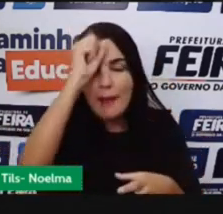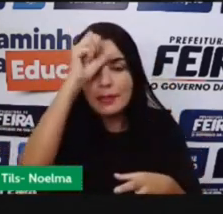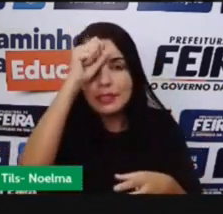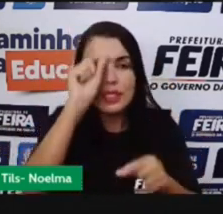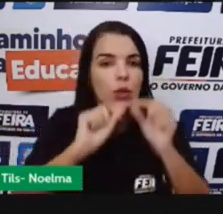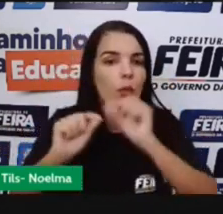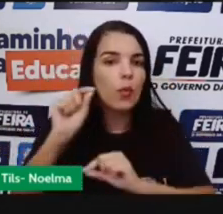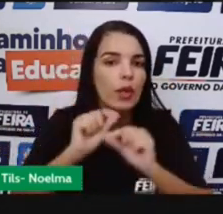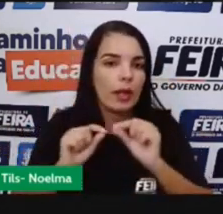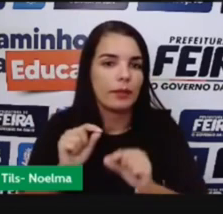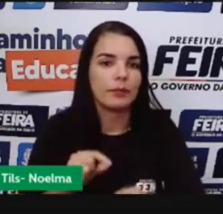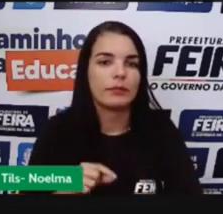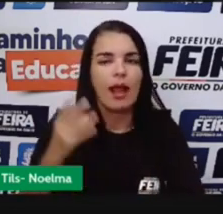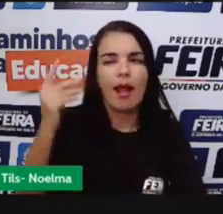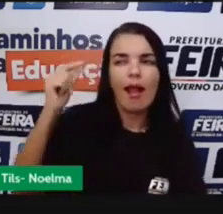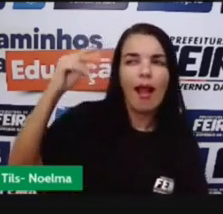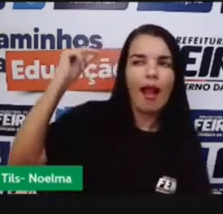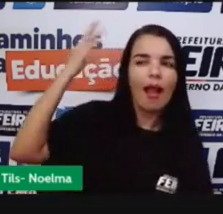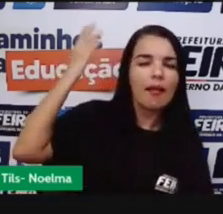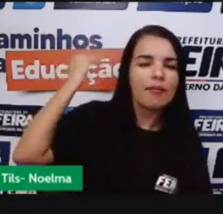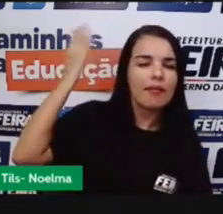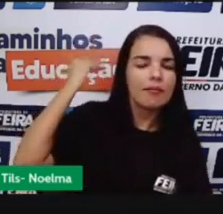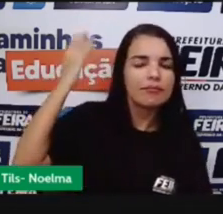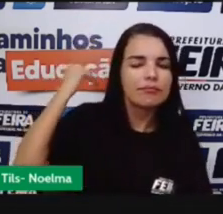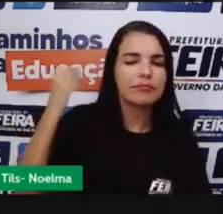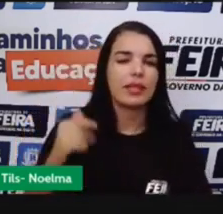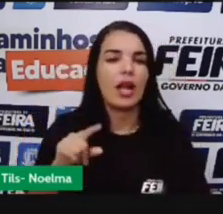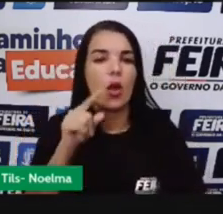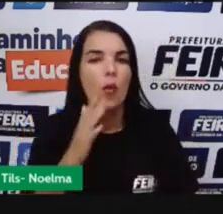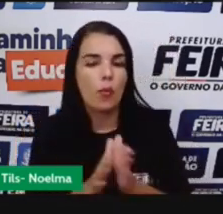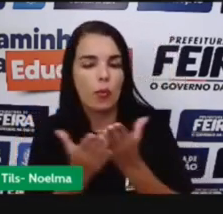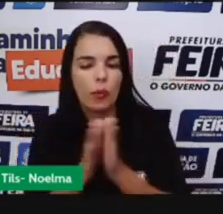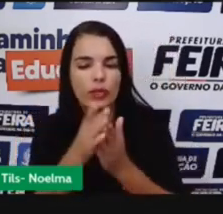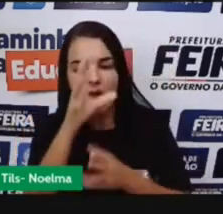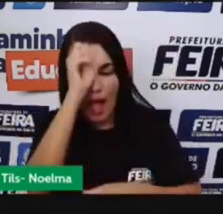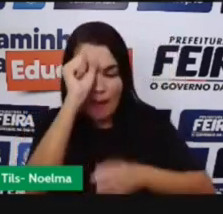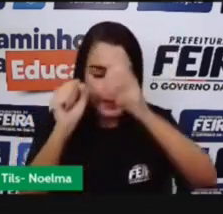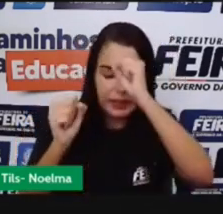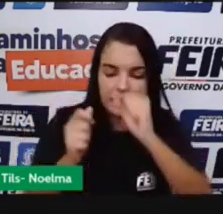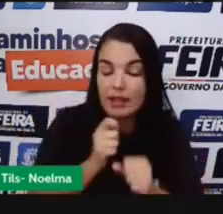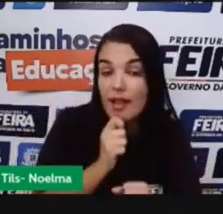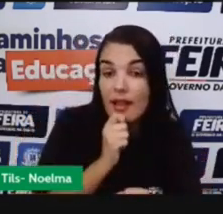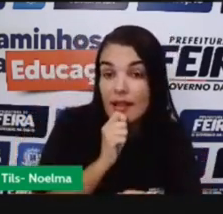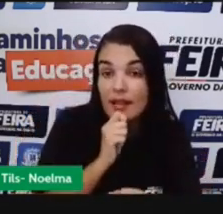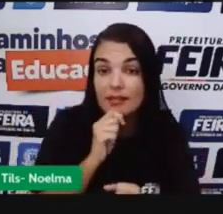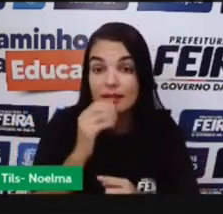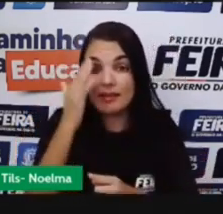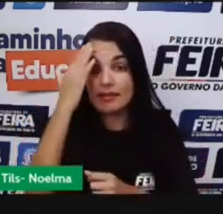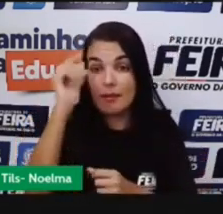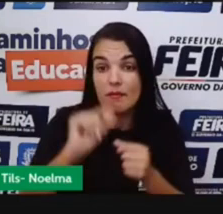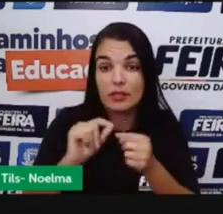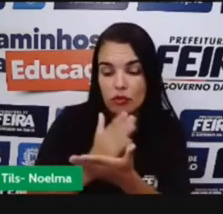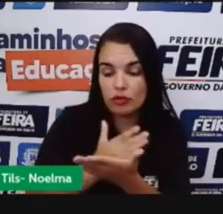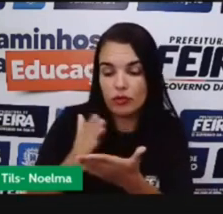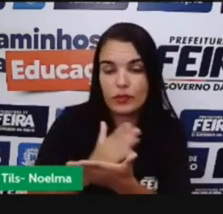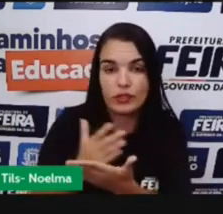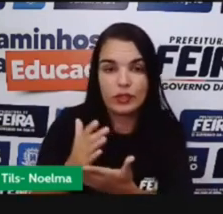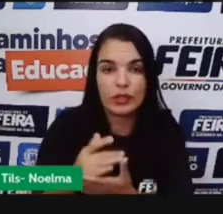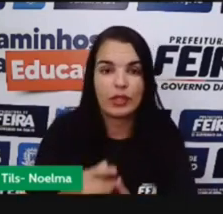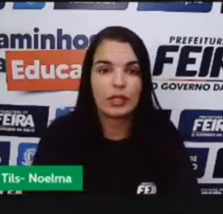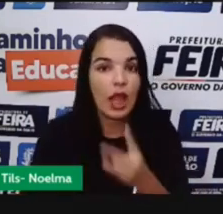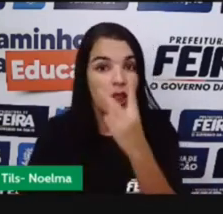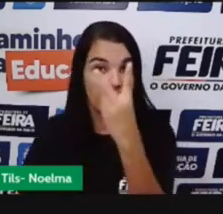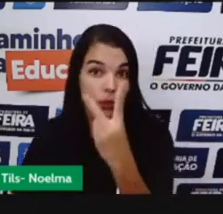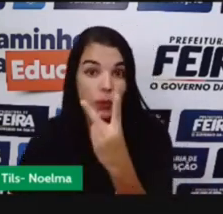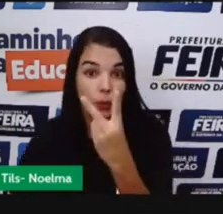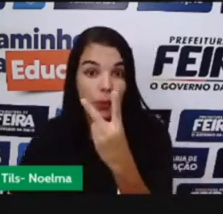seguinte forma. No início, quando vocês estavam aprendendo a divisão por divisão, a gente fazia assim: são duas